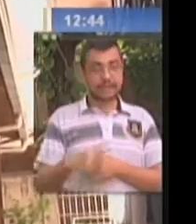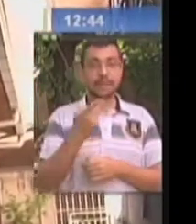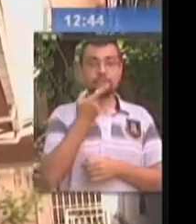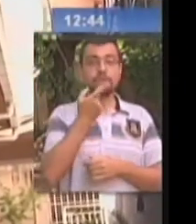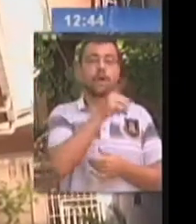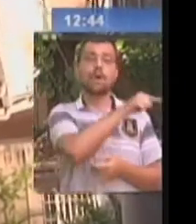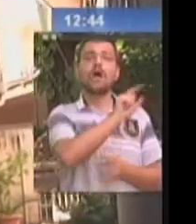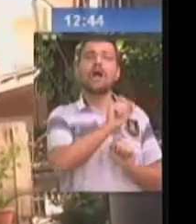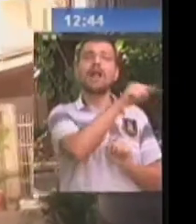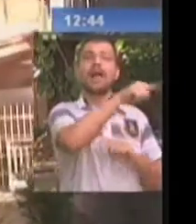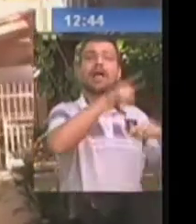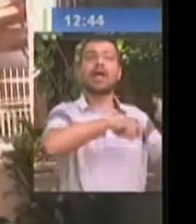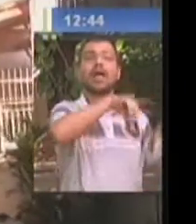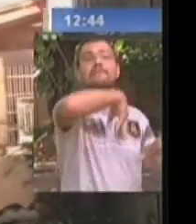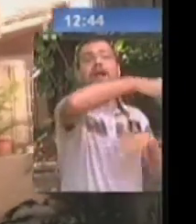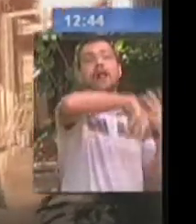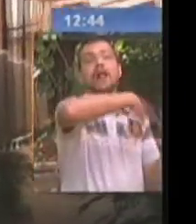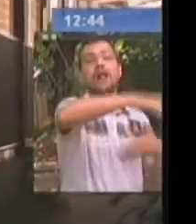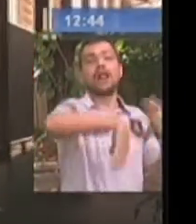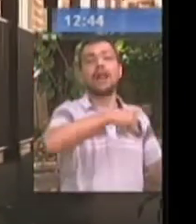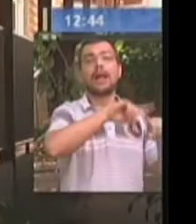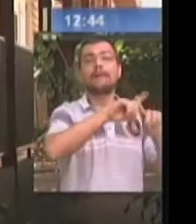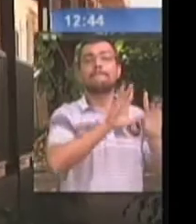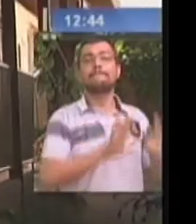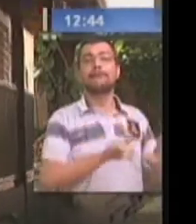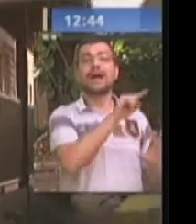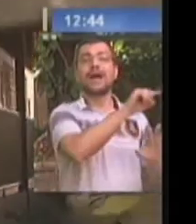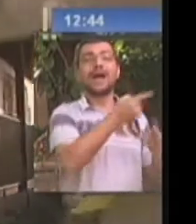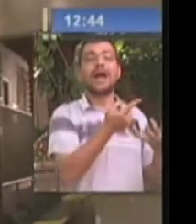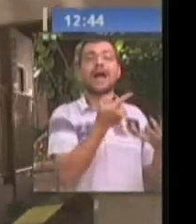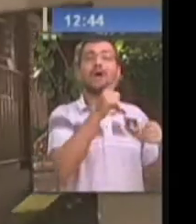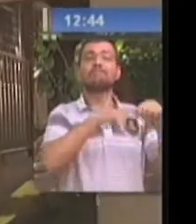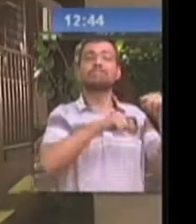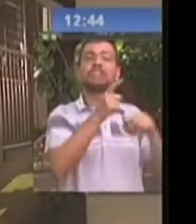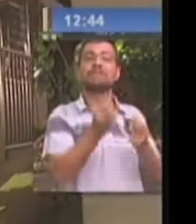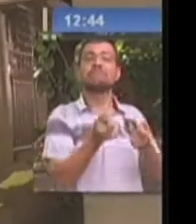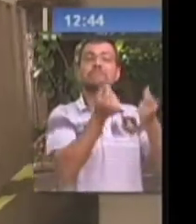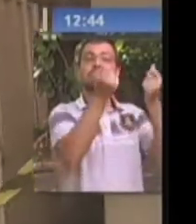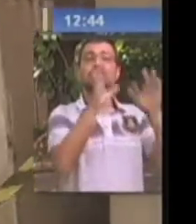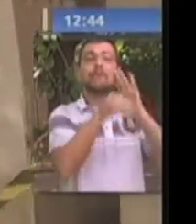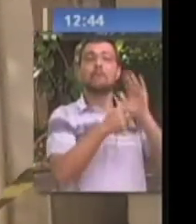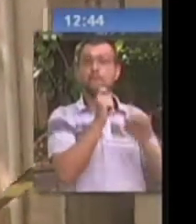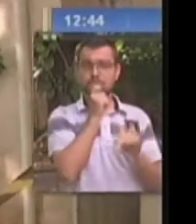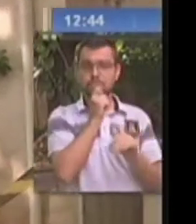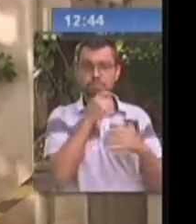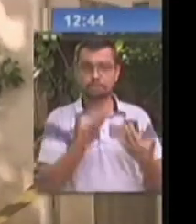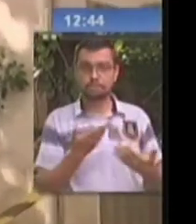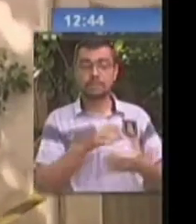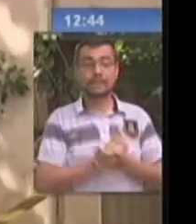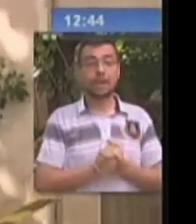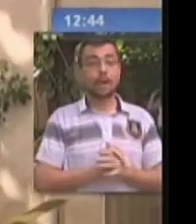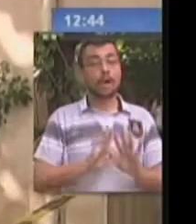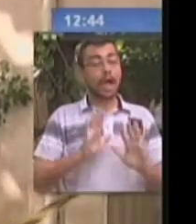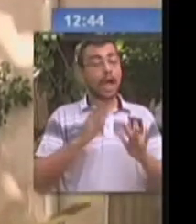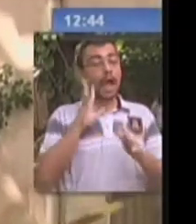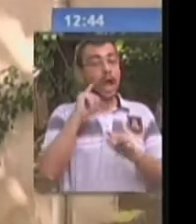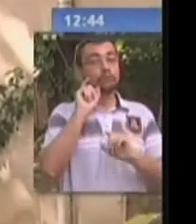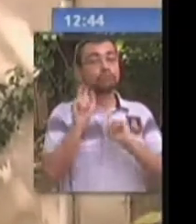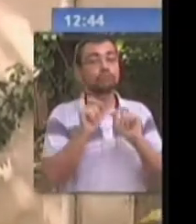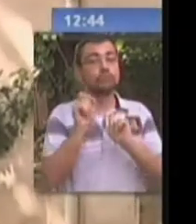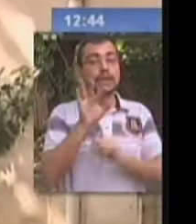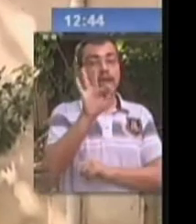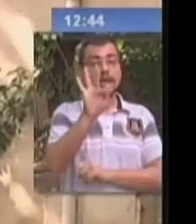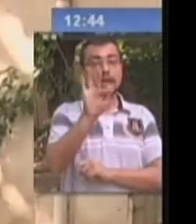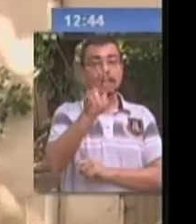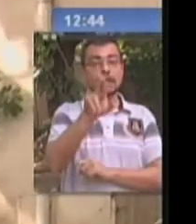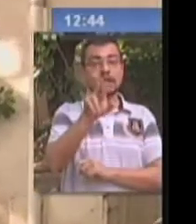entrevista, é de que as coisas foram reviradas, mas não havia nenhum objeto de valor. Portanto, tudo indica que